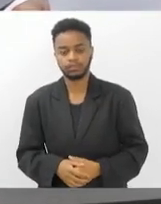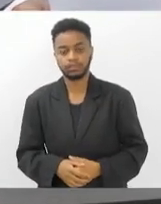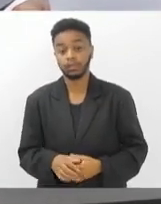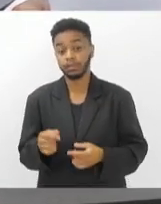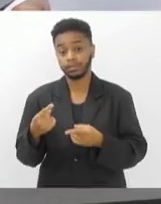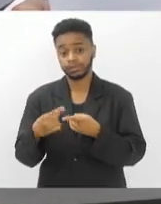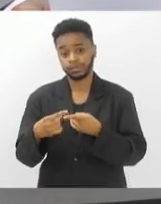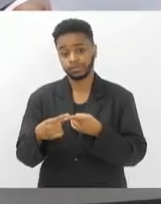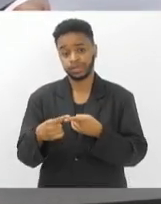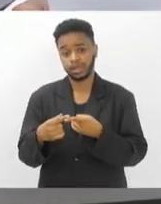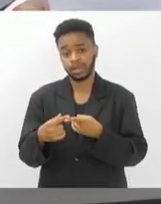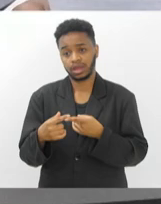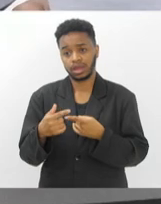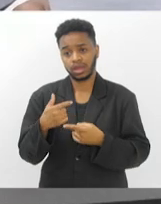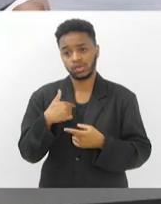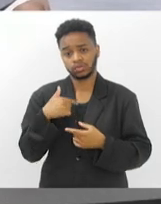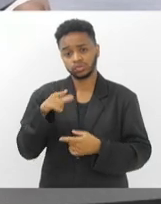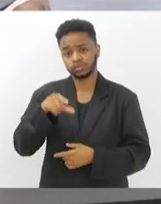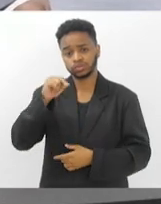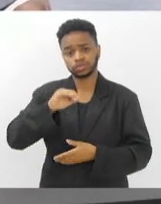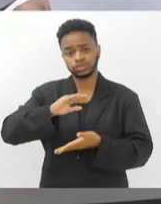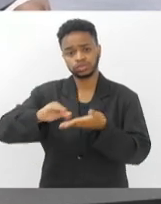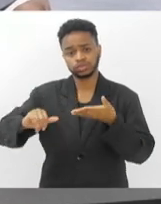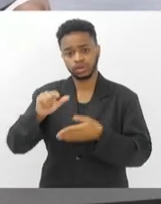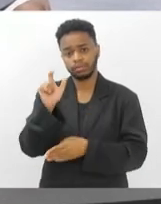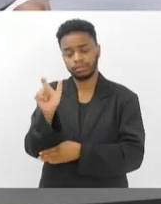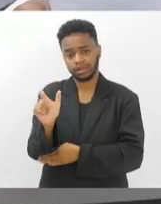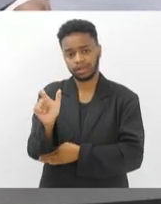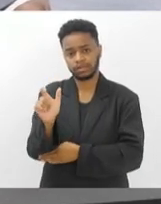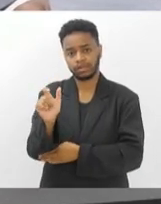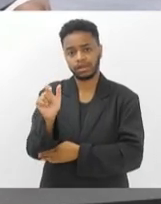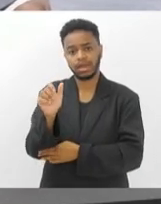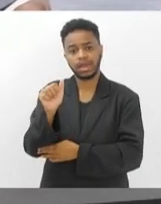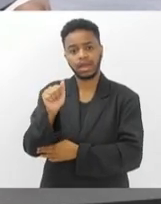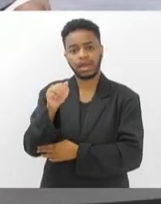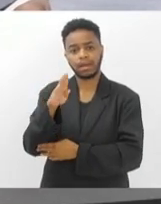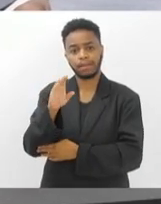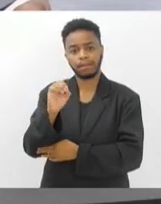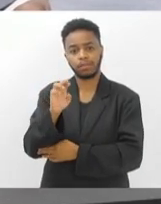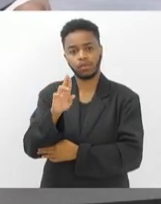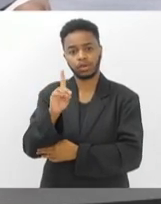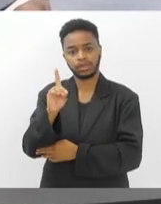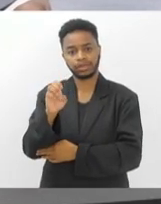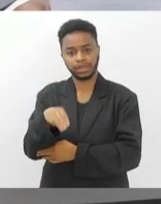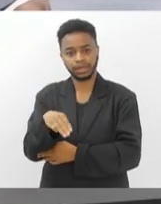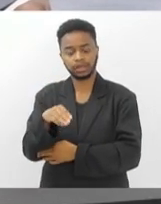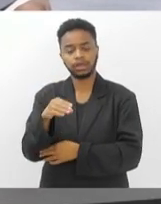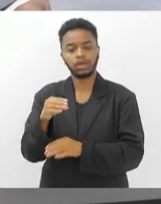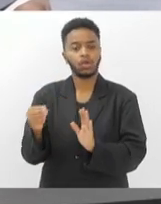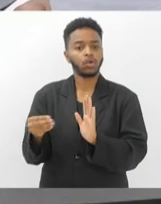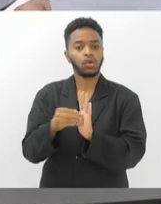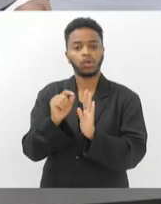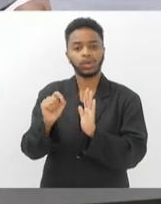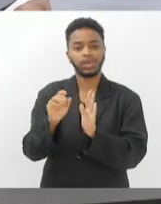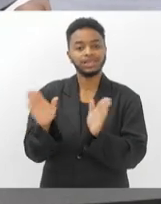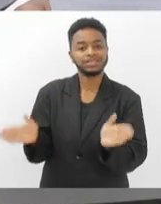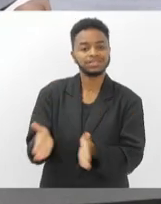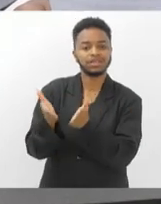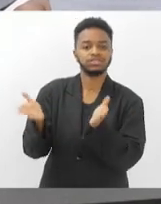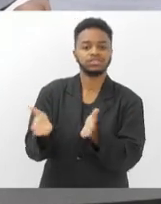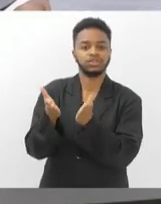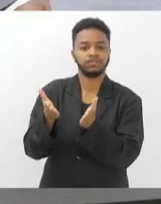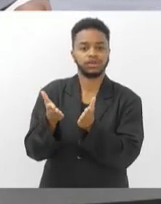Eu tiraria, portanto, essa expressão, abordem, e deixaria que incentivem